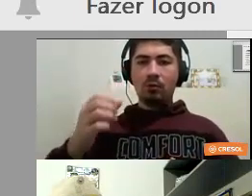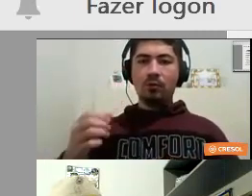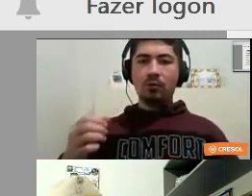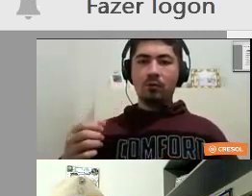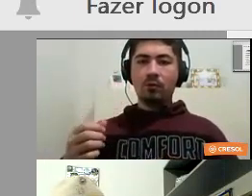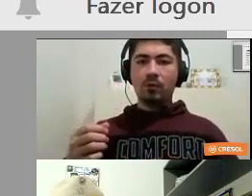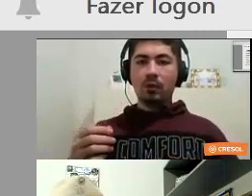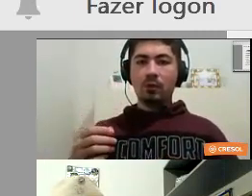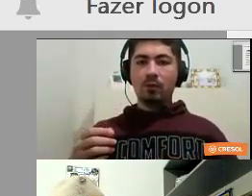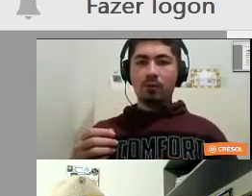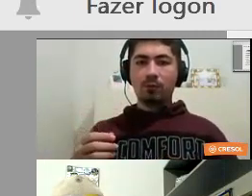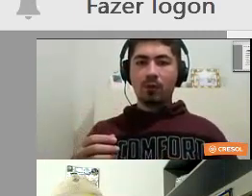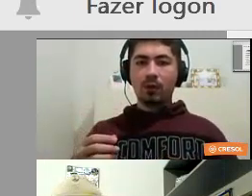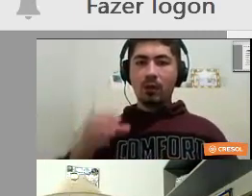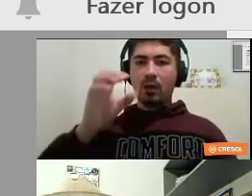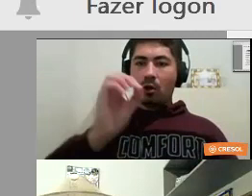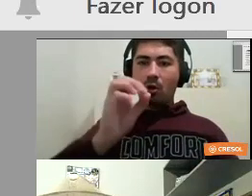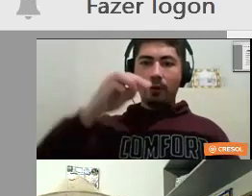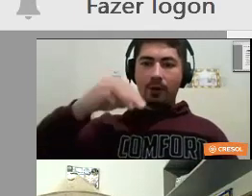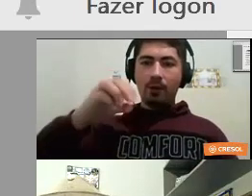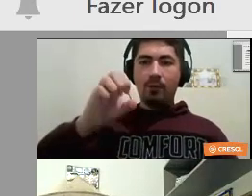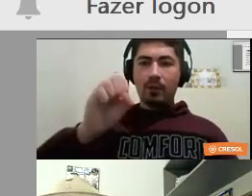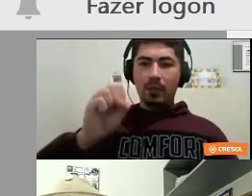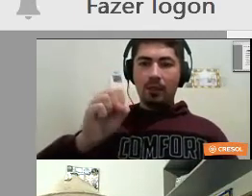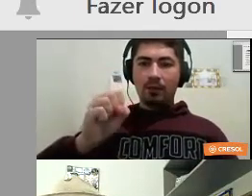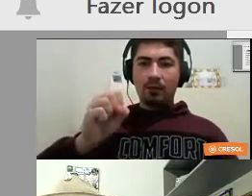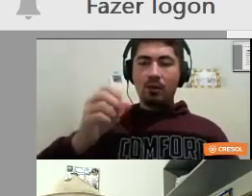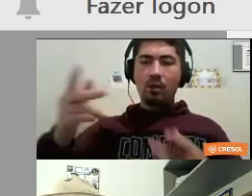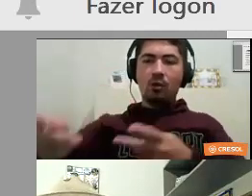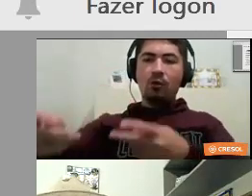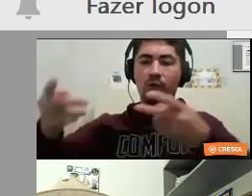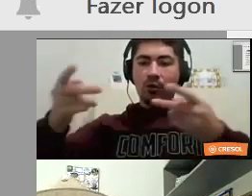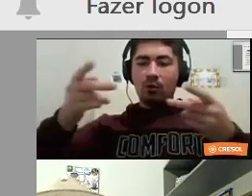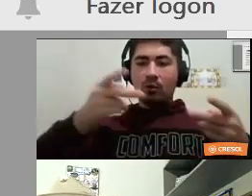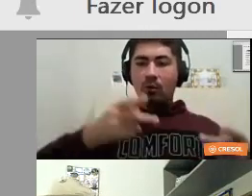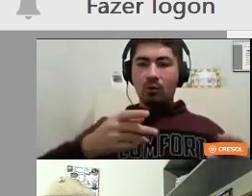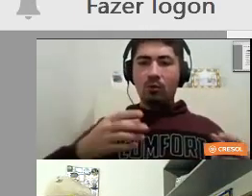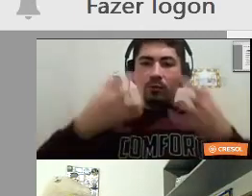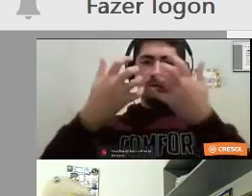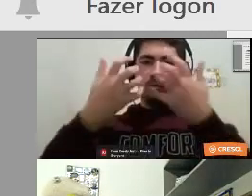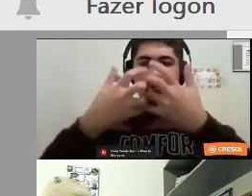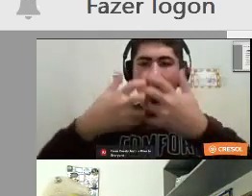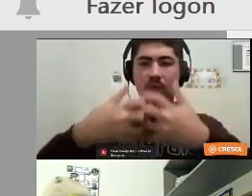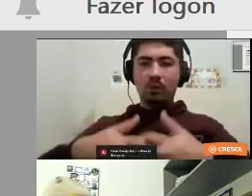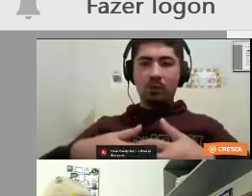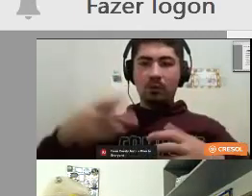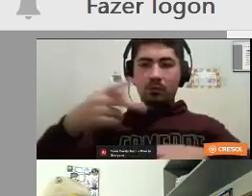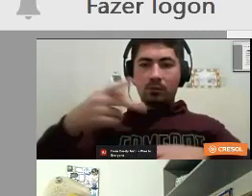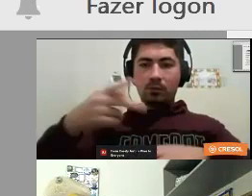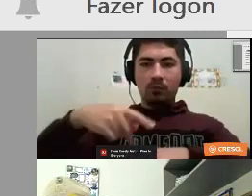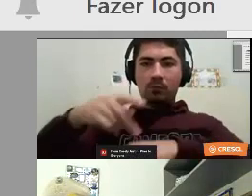1988, a Organização Mundial da Saúde convidou o Rotary International para lançarmos